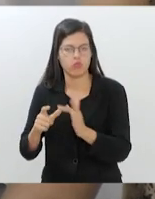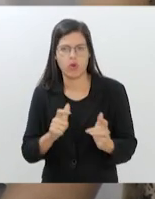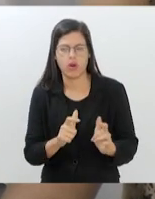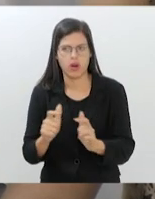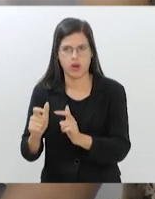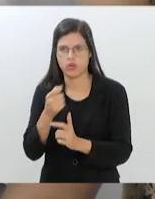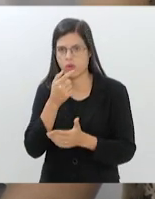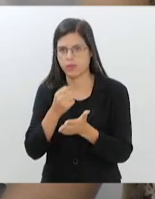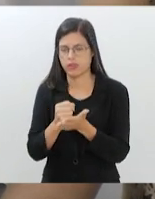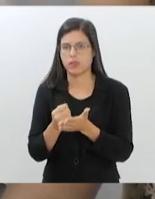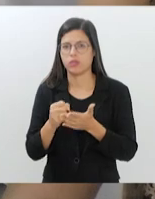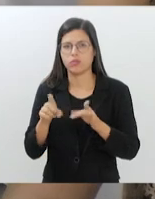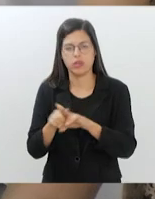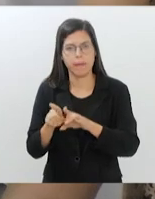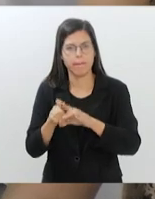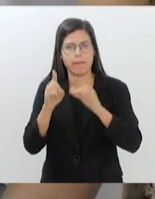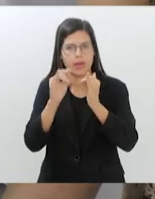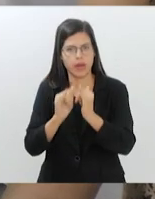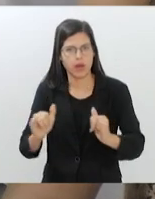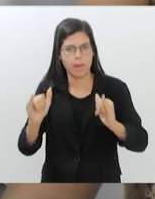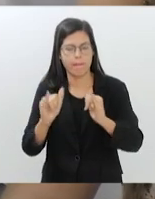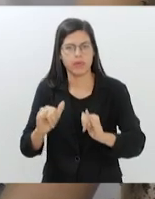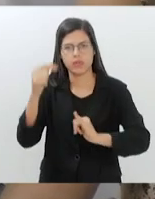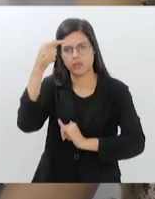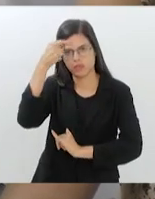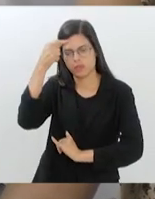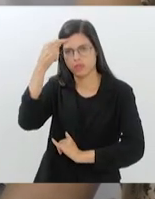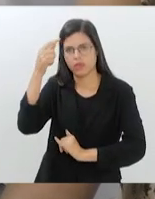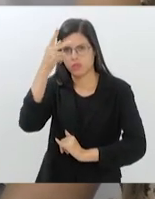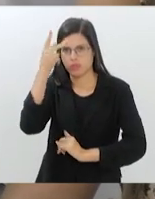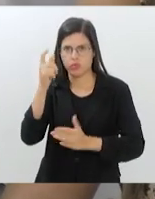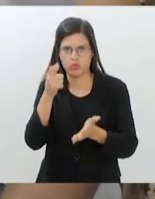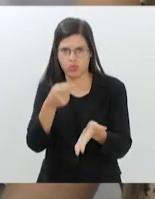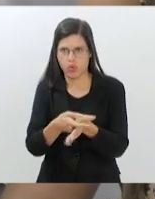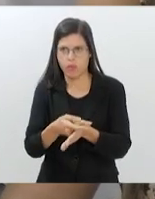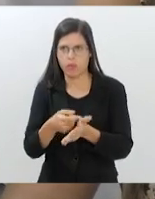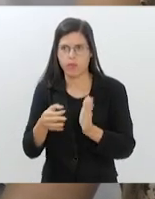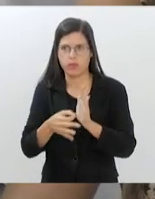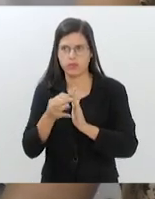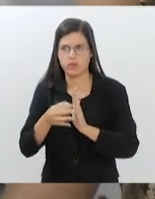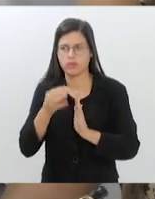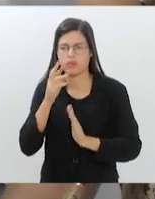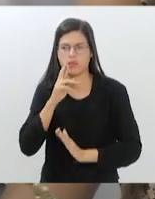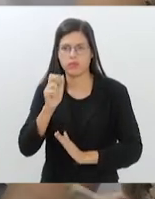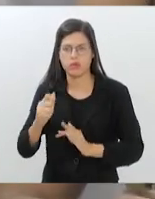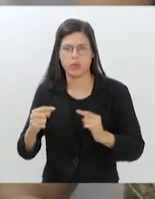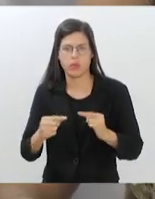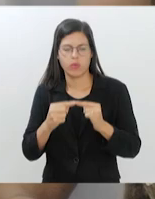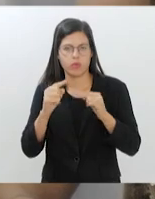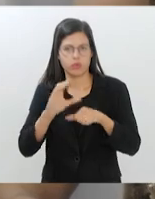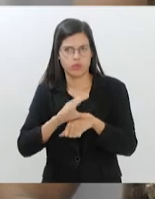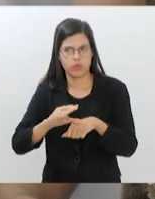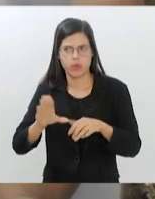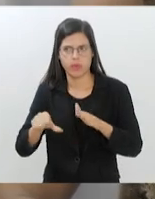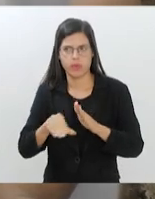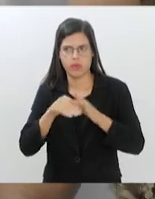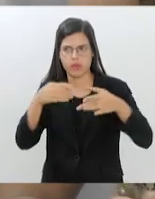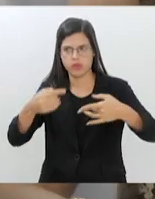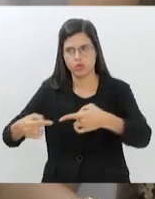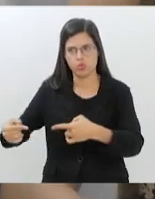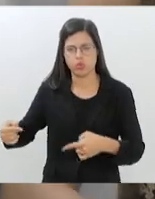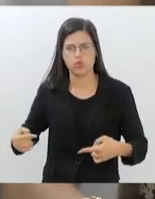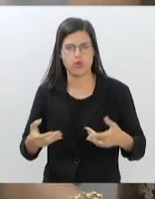institu campanha de conscientiza aos consumidores par Deputado rodo amor constitucionalidade com emenda presente em